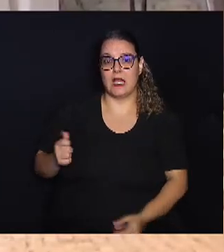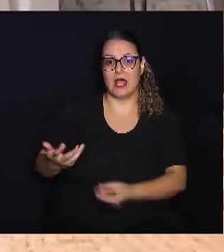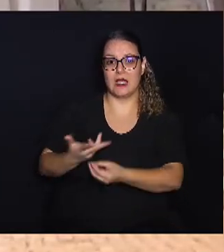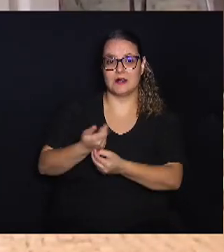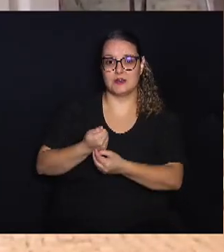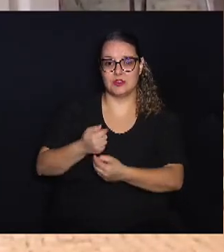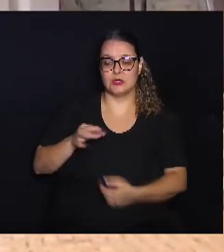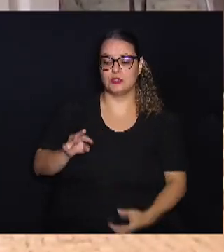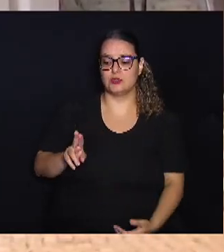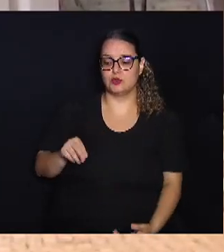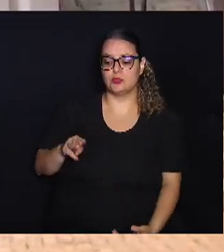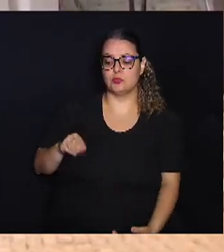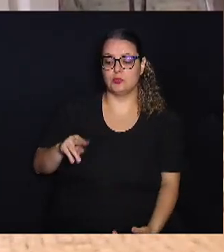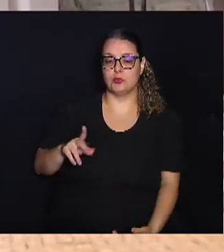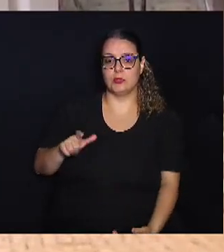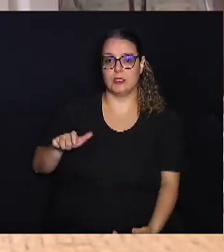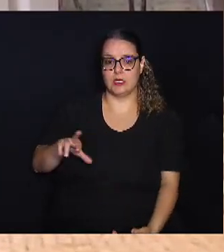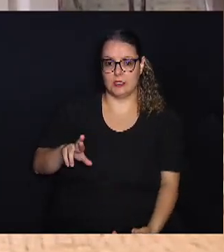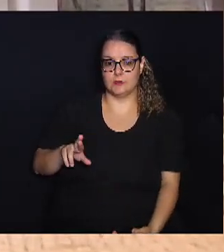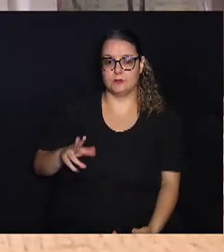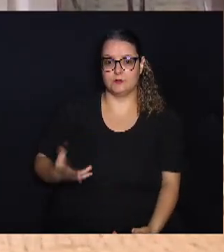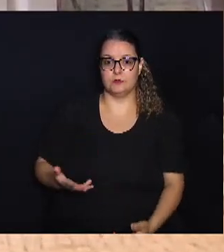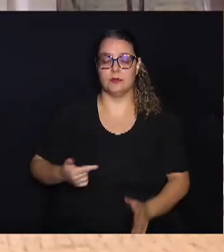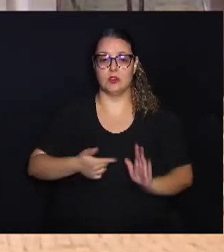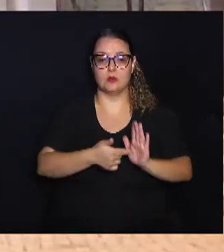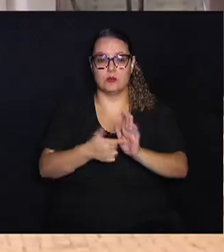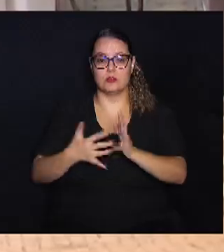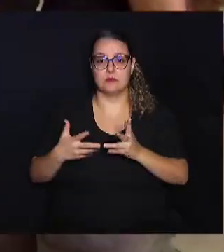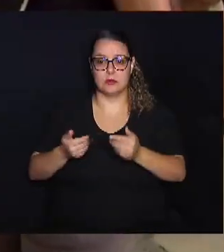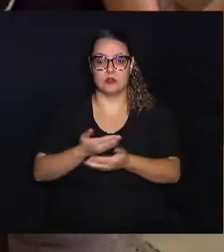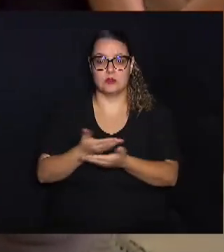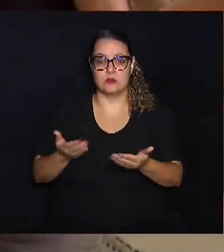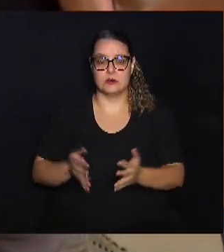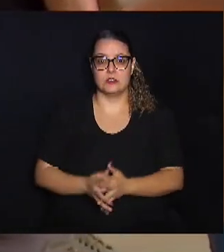arquitetura para mostrar para todos vocês.